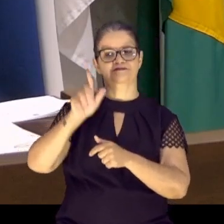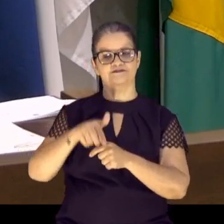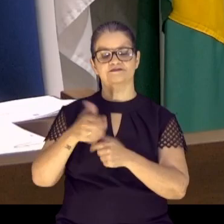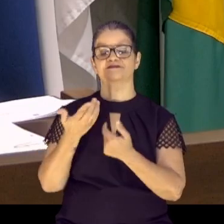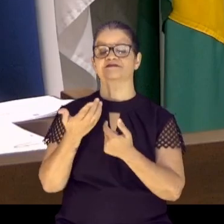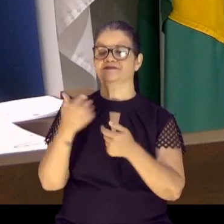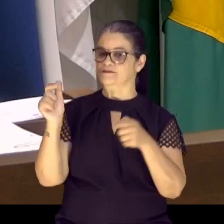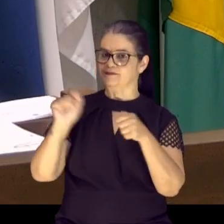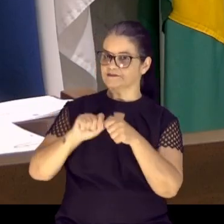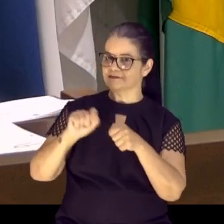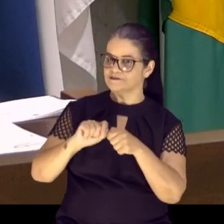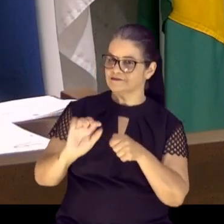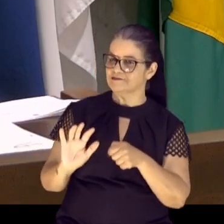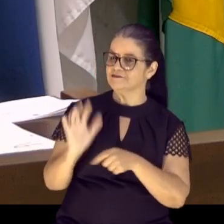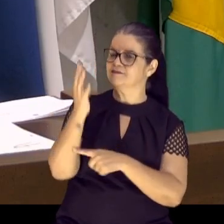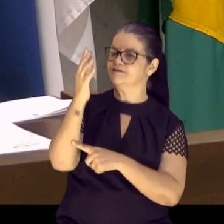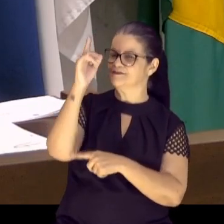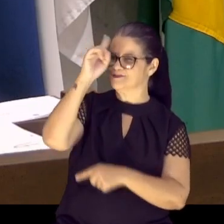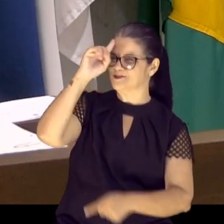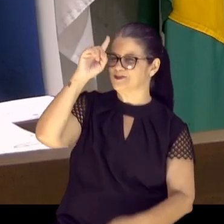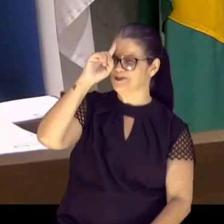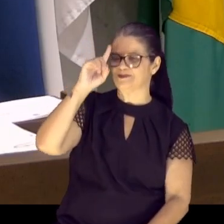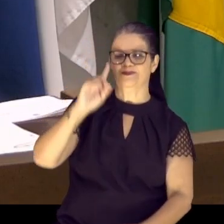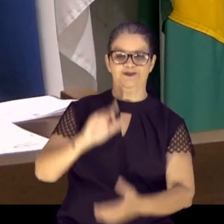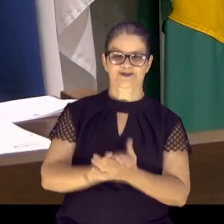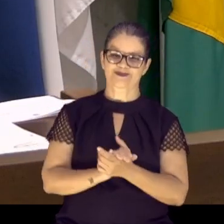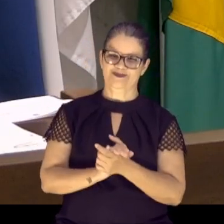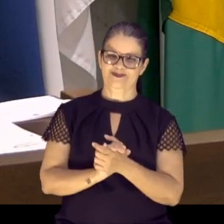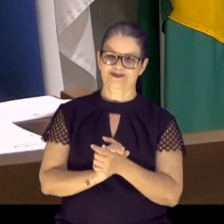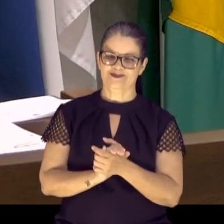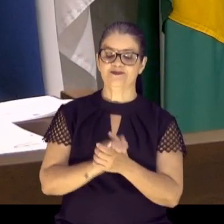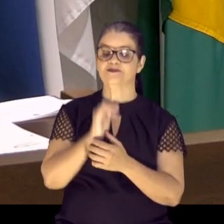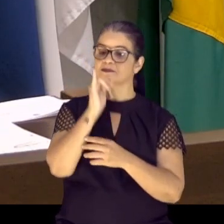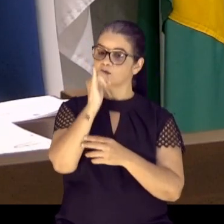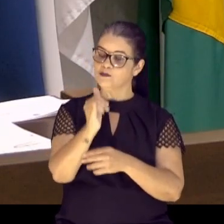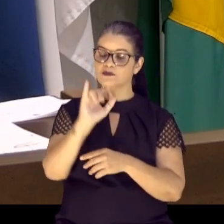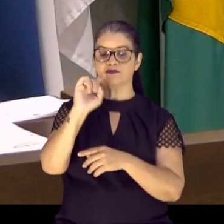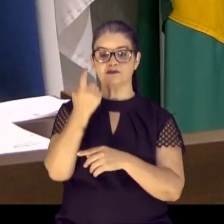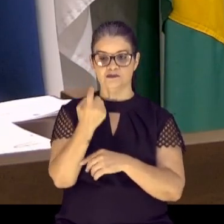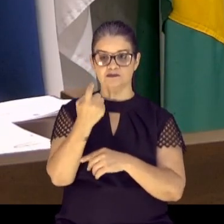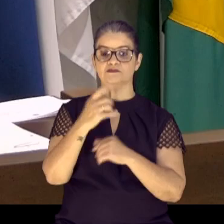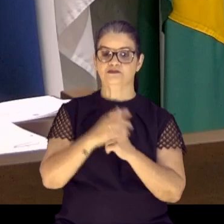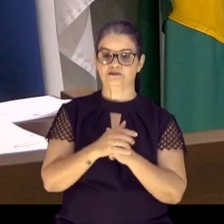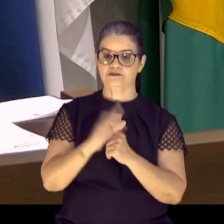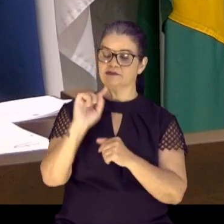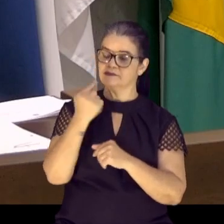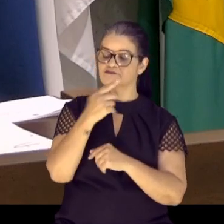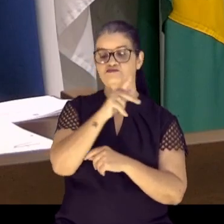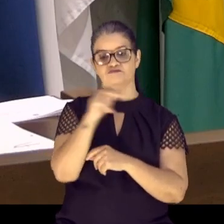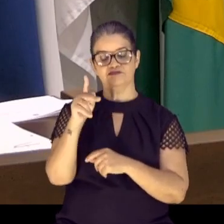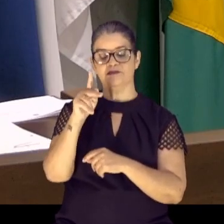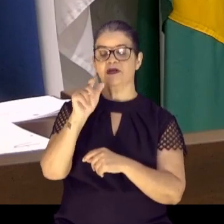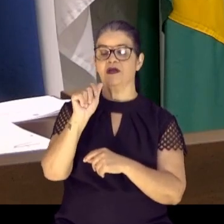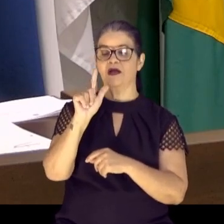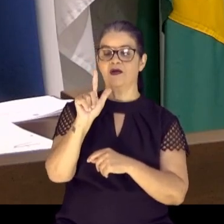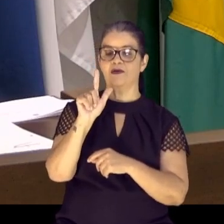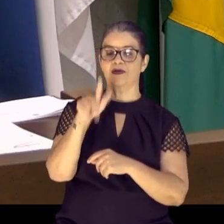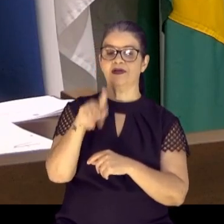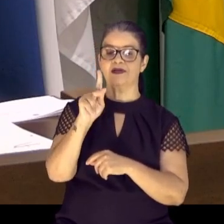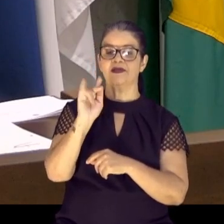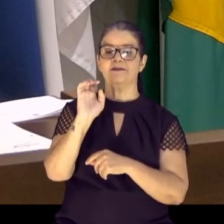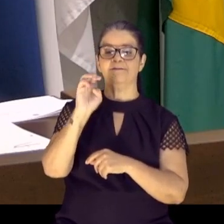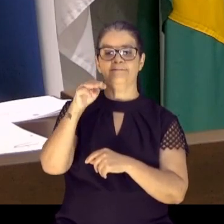ele se faz todos os dias. Como disse o ex, como disse nosso presidente Alckmin,